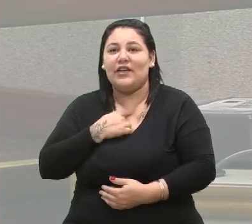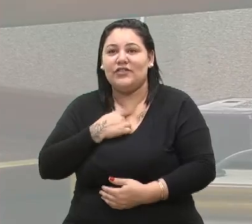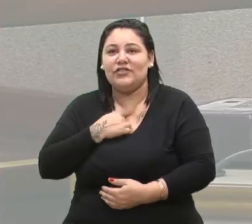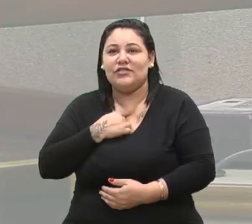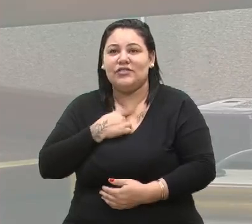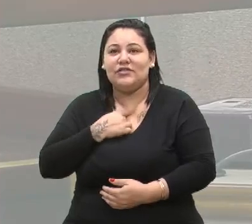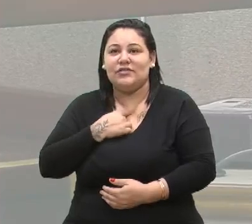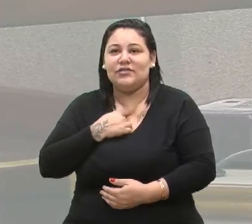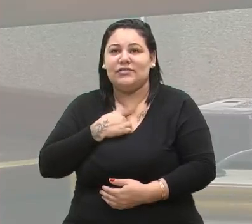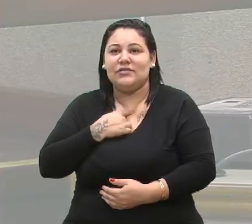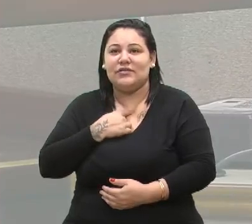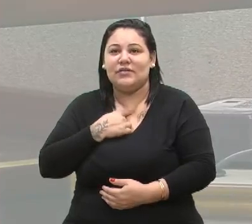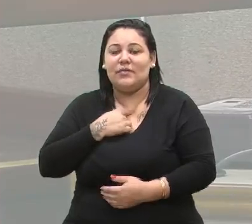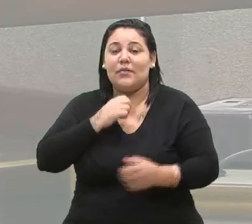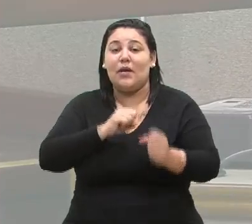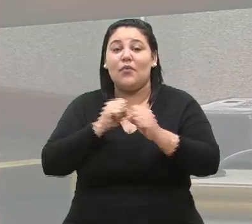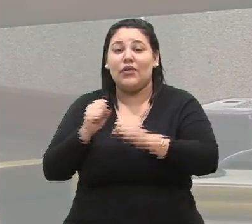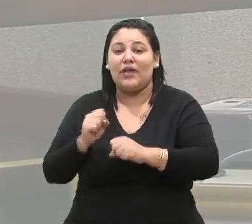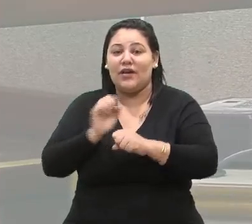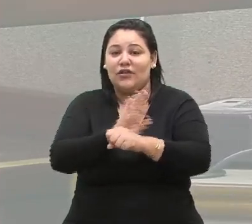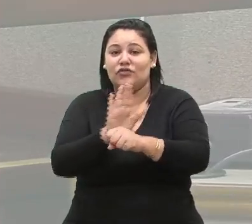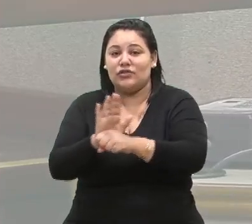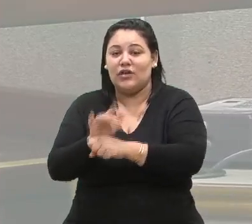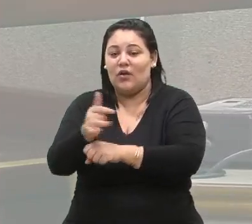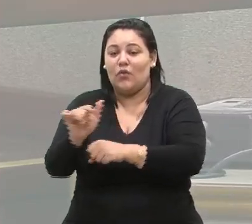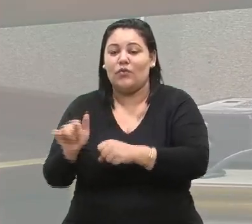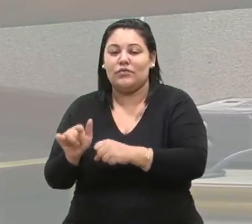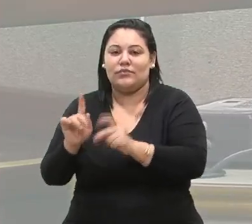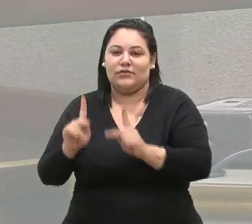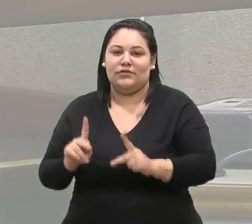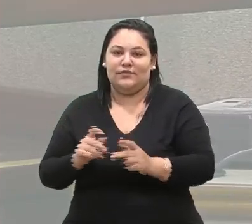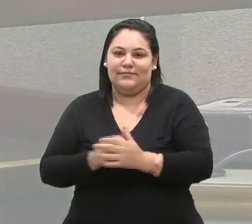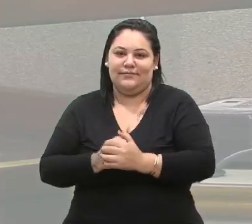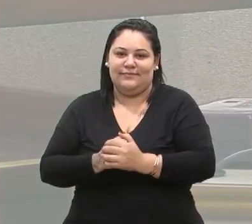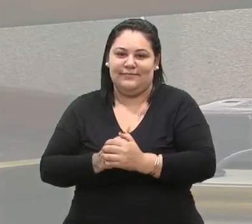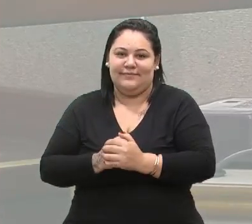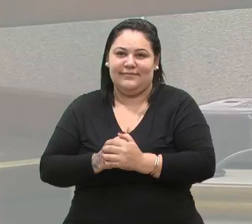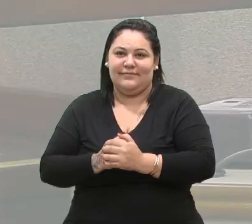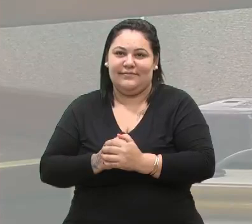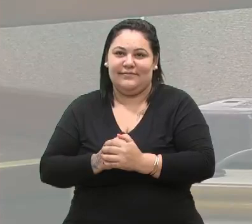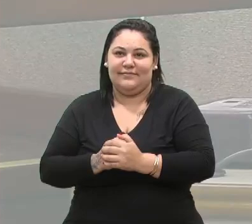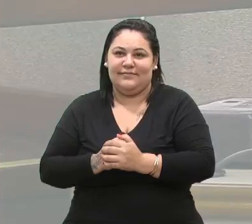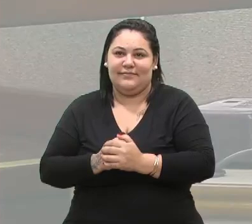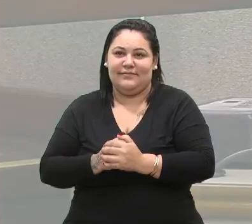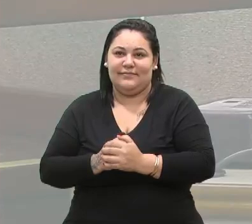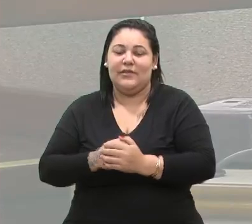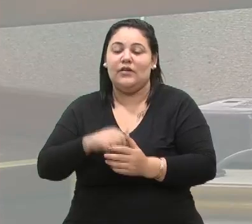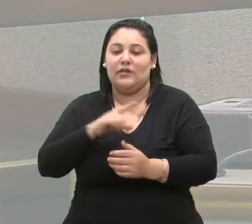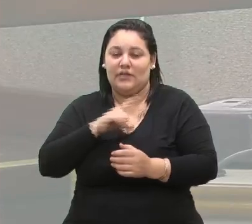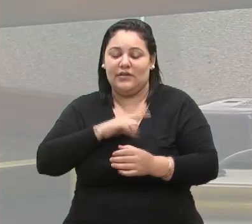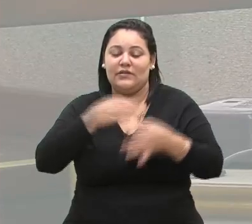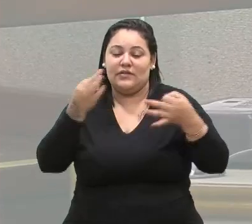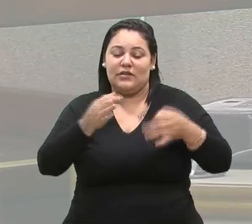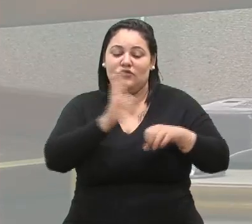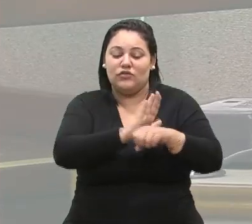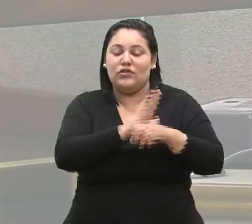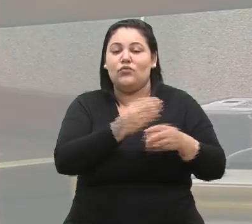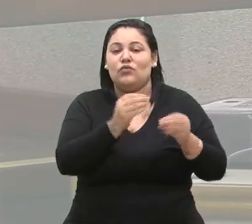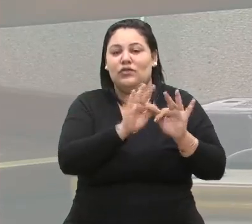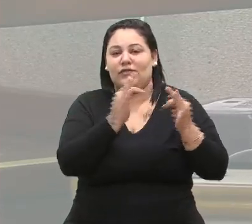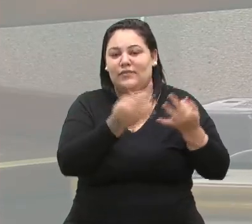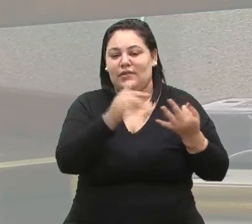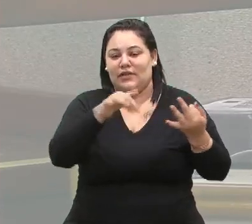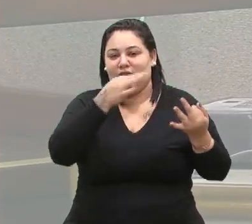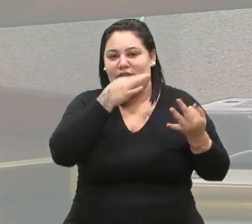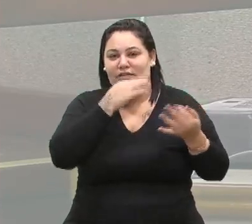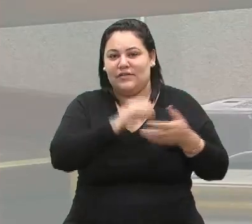carregar para poder levar para doar para alguém. Então, isso aí está ajudando, com certeza, muitas famílias em Caxias. Parabéns,